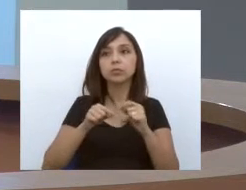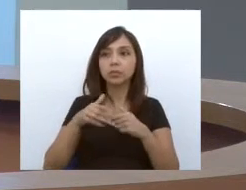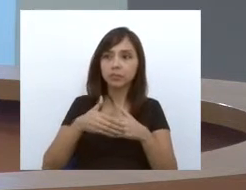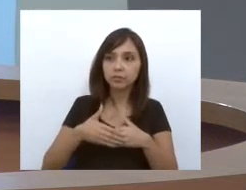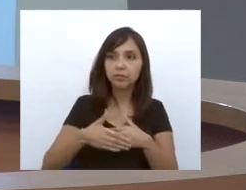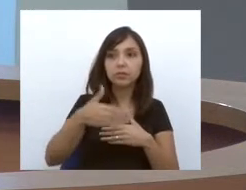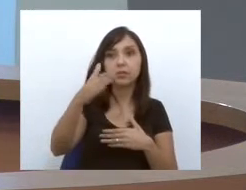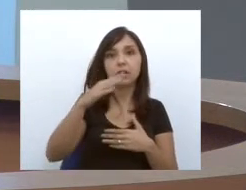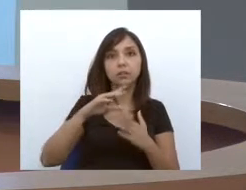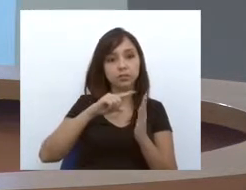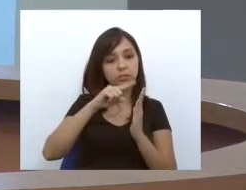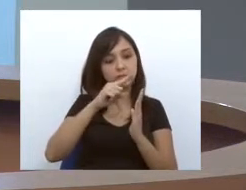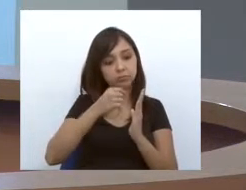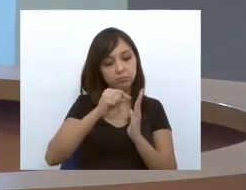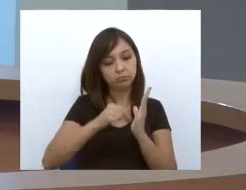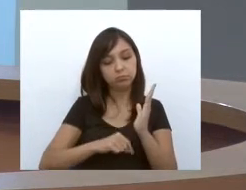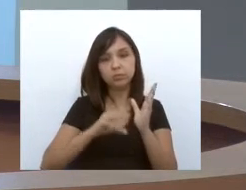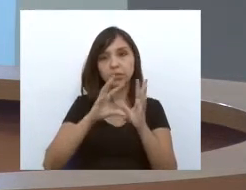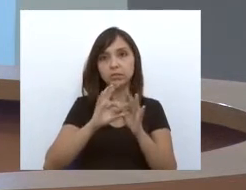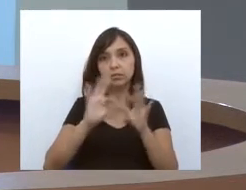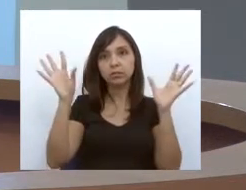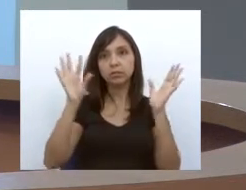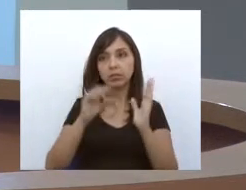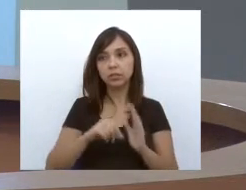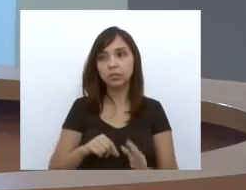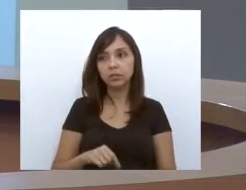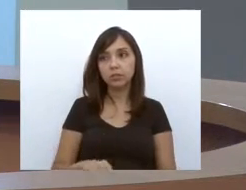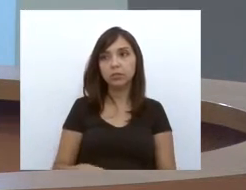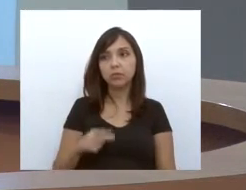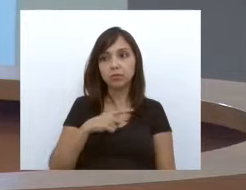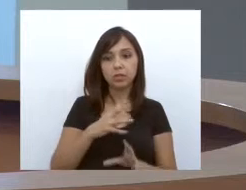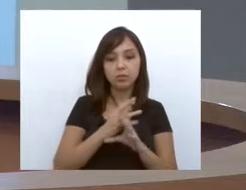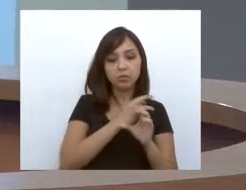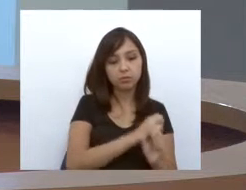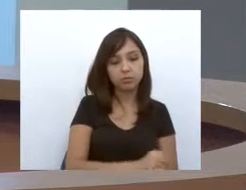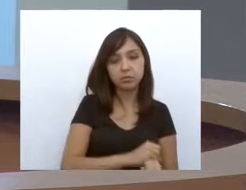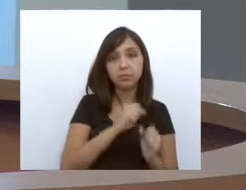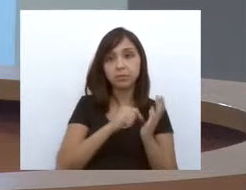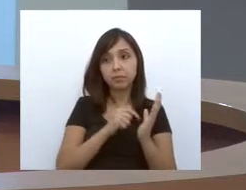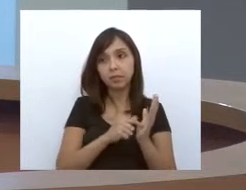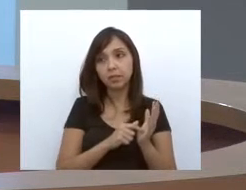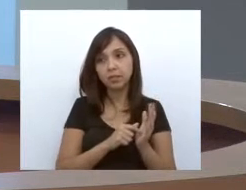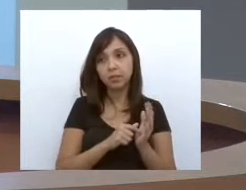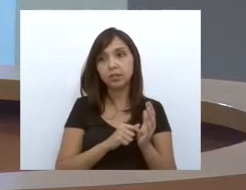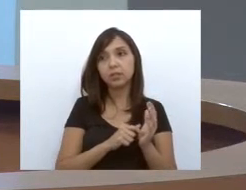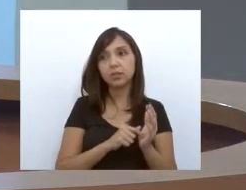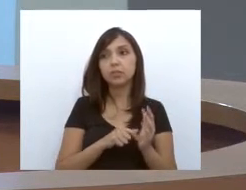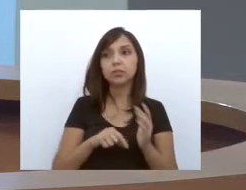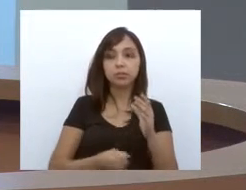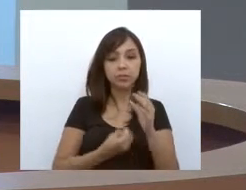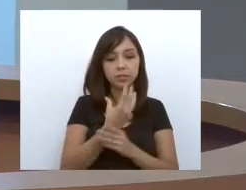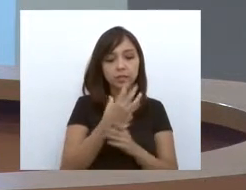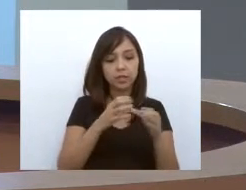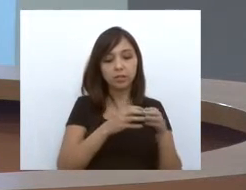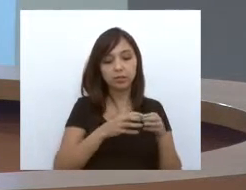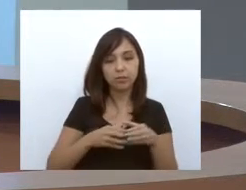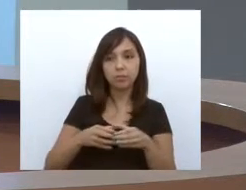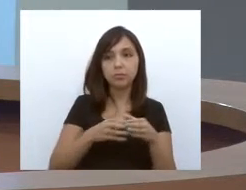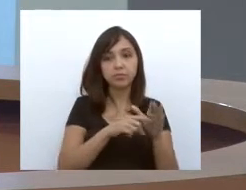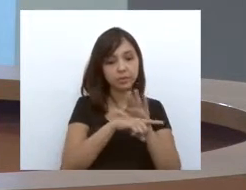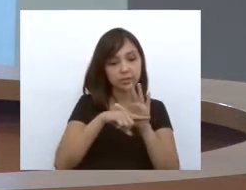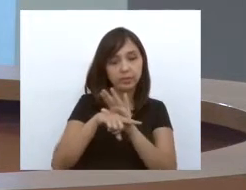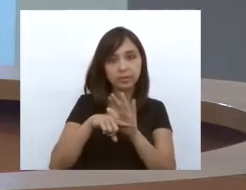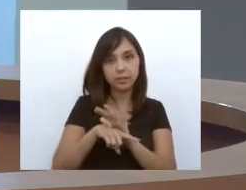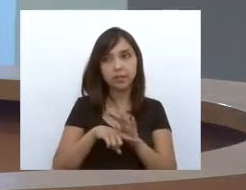que possamos limpar a pauta e deliberar os projetos. Temos aí o orçamento para deliberar, formar a comissão para analisar o